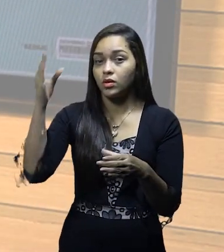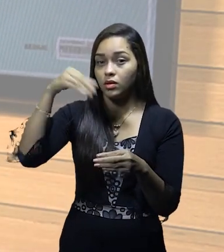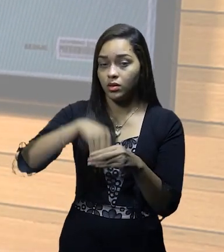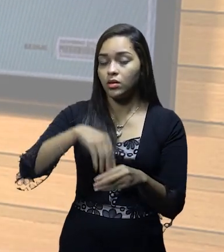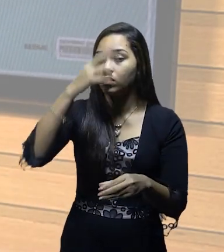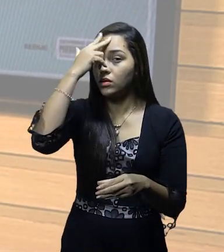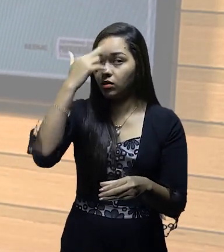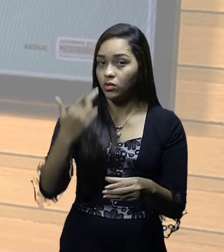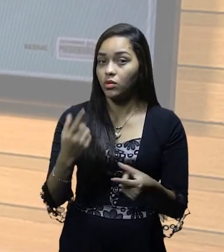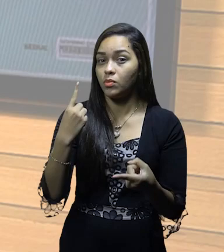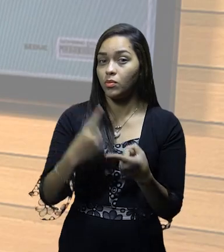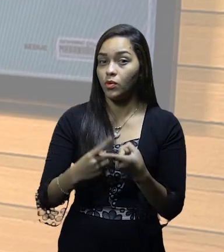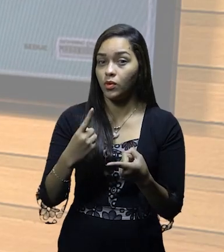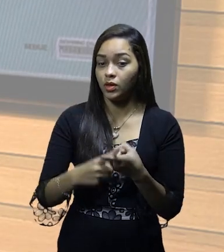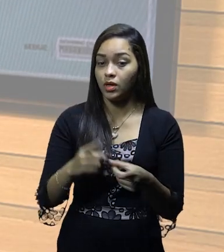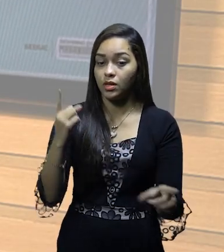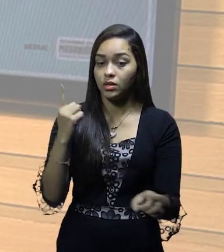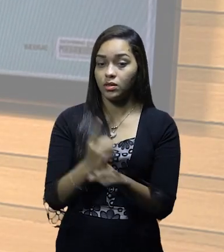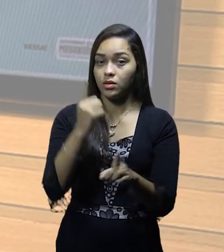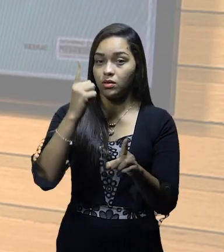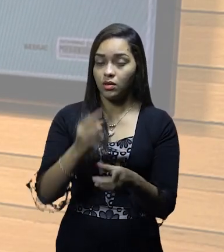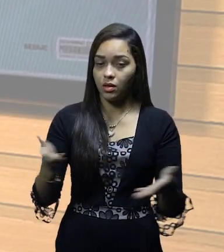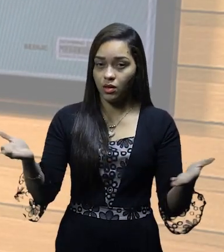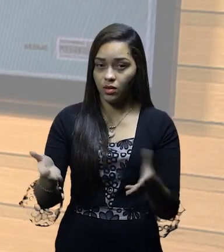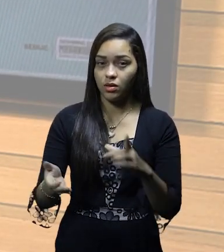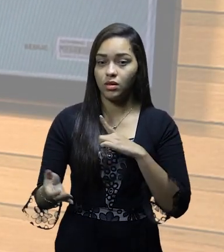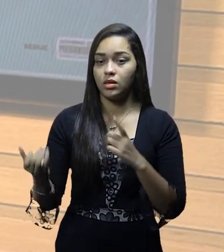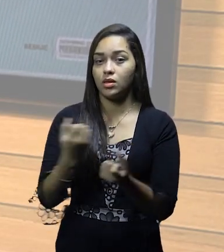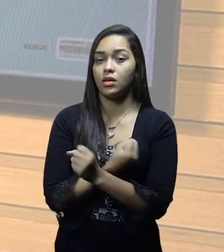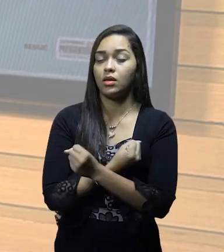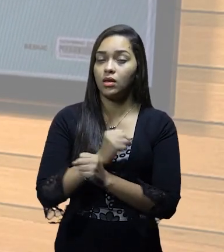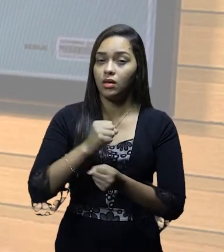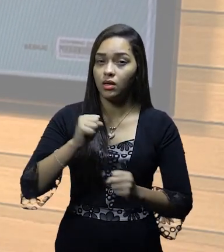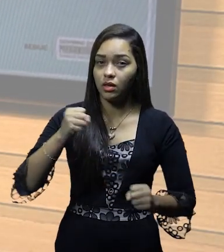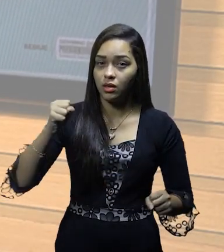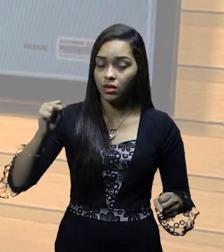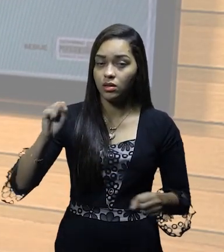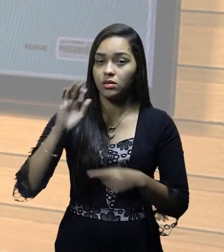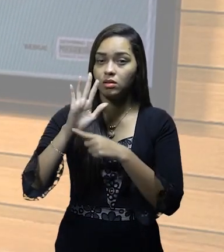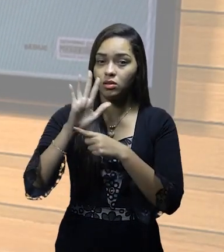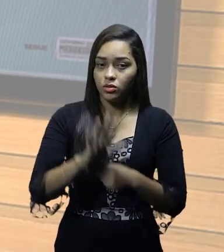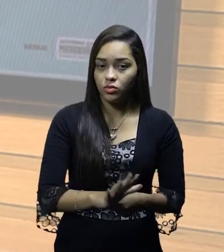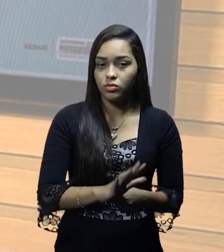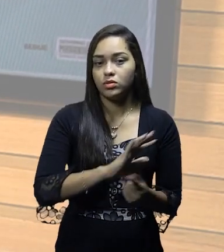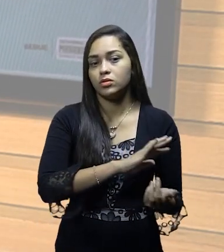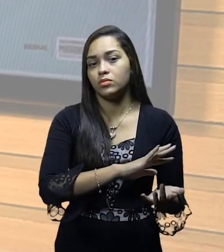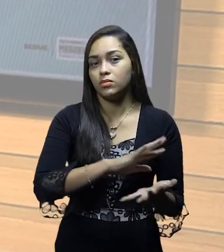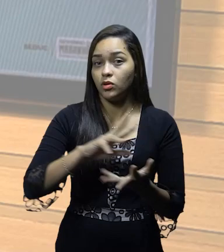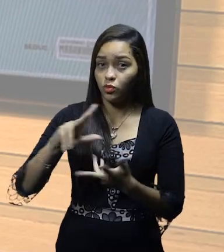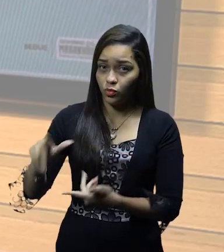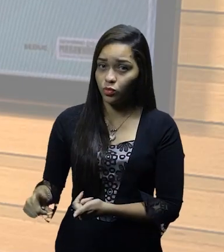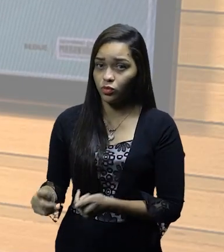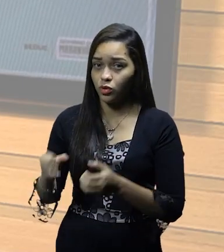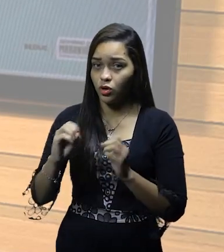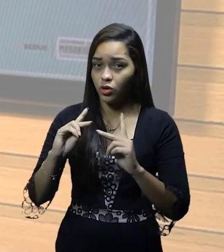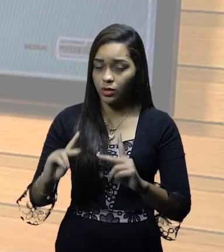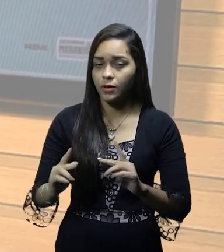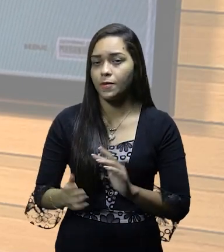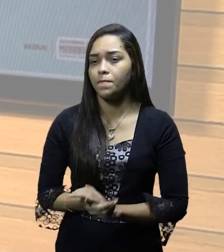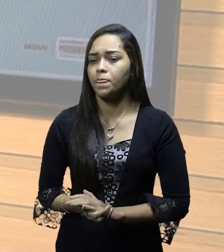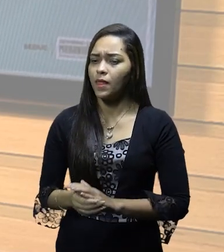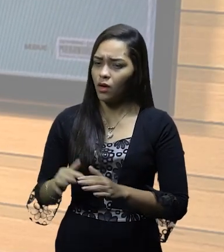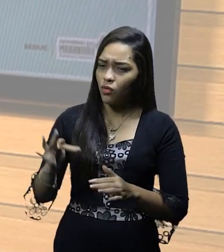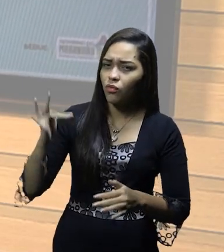como Galileu Galilei, Gutenberg, foram nomes que ficaram marcados na história por fazerem descobertas